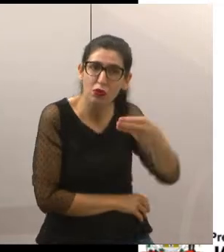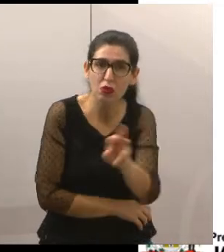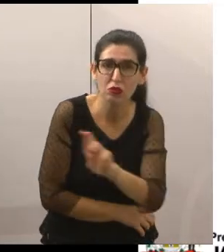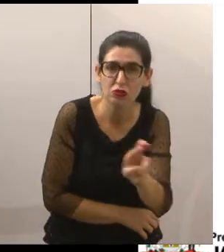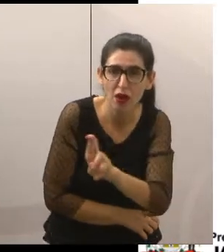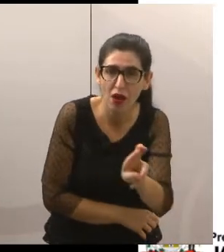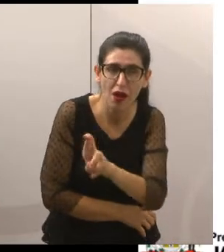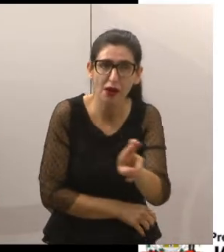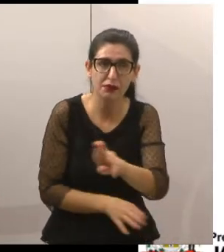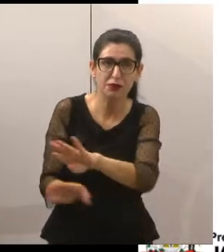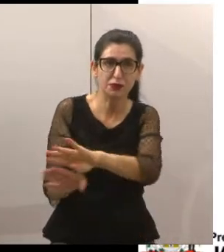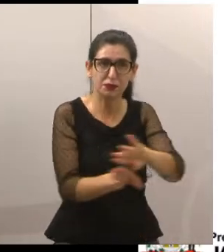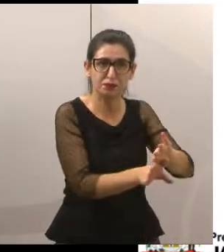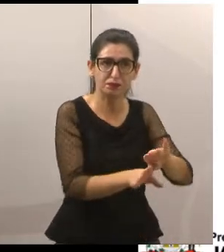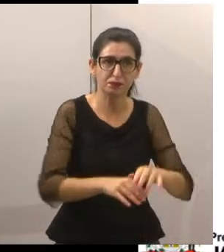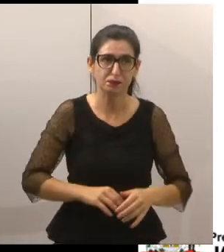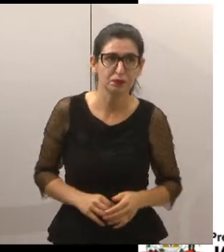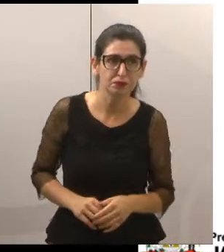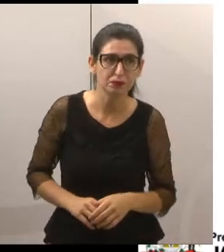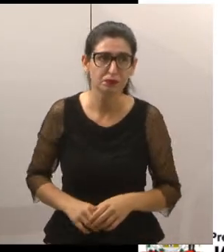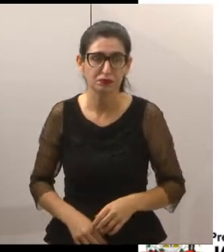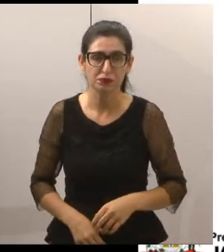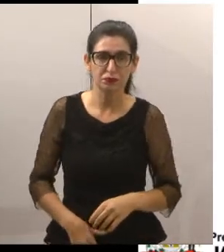Pode passar, por favor.